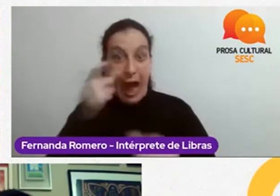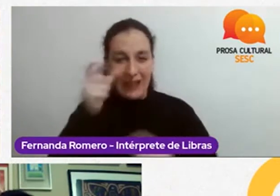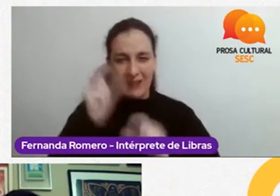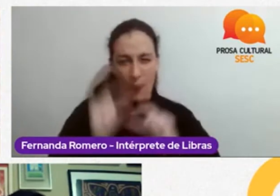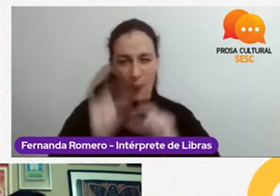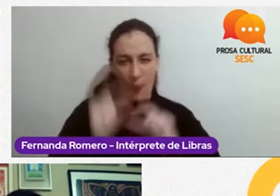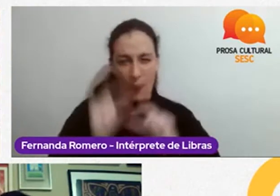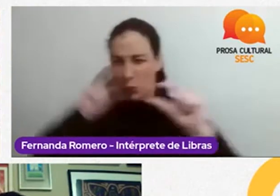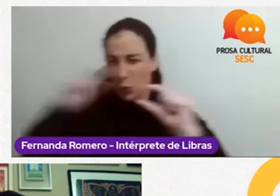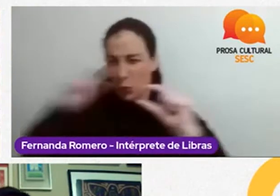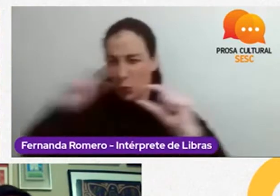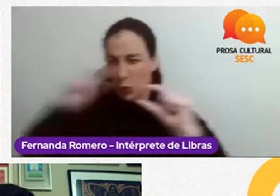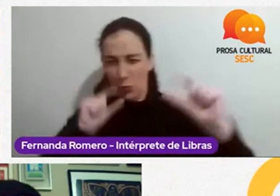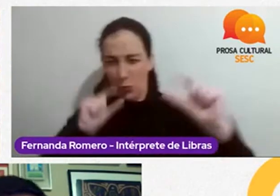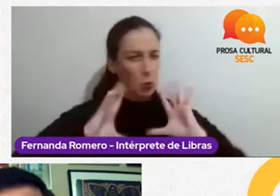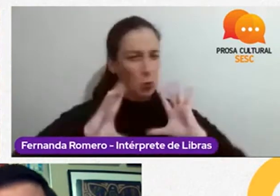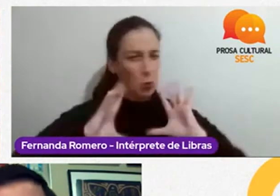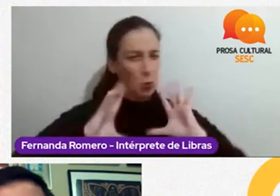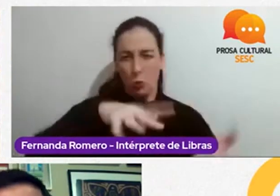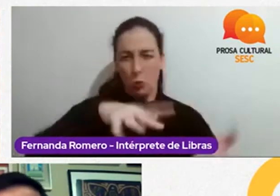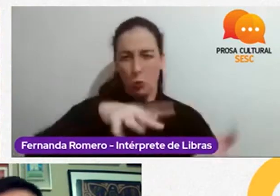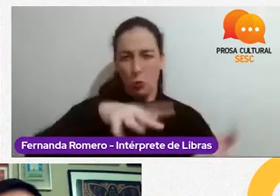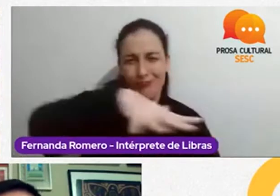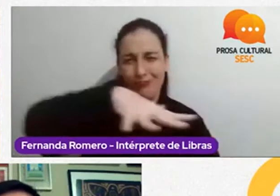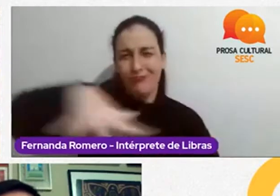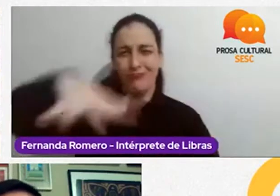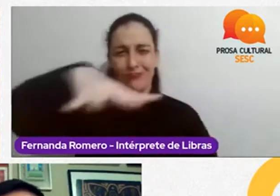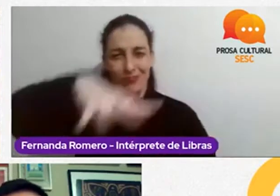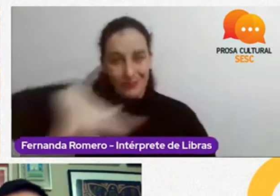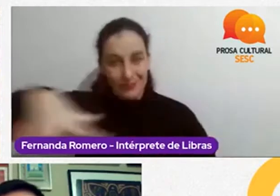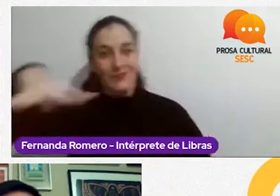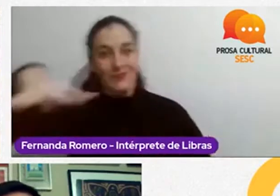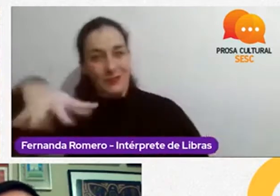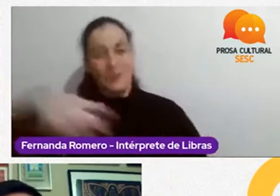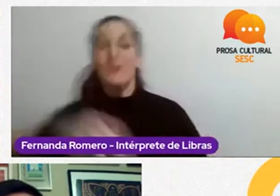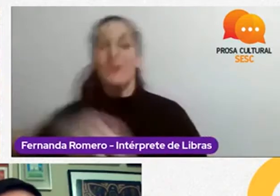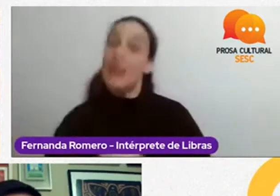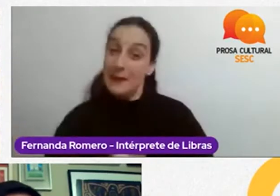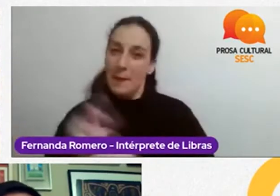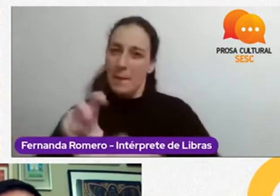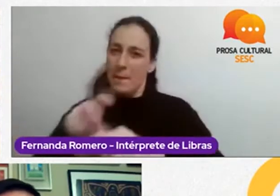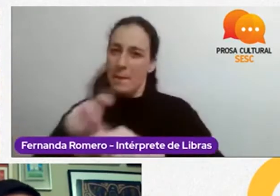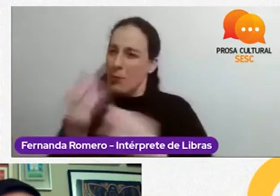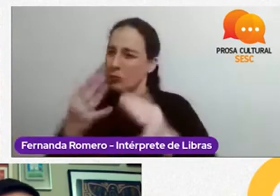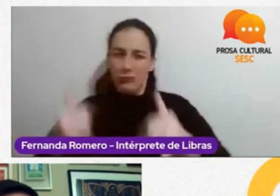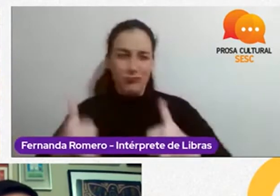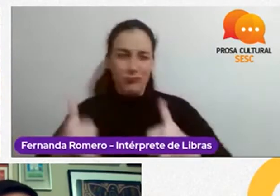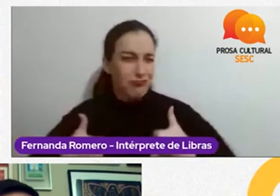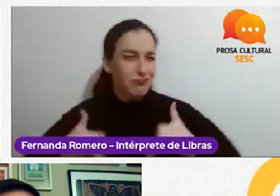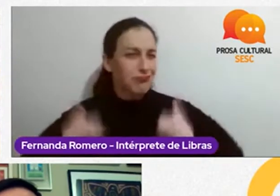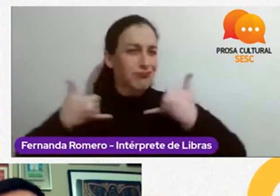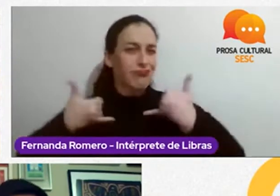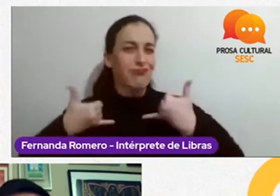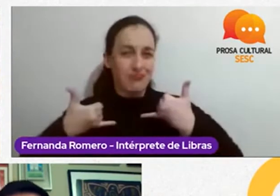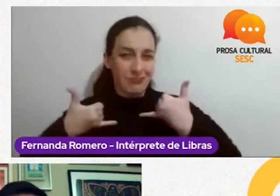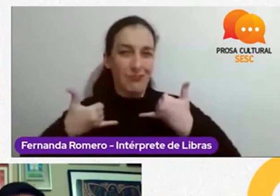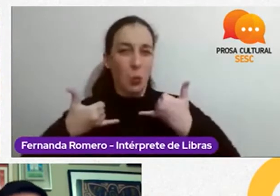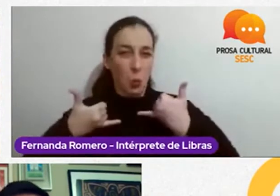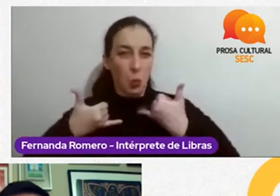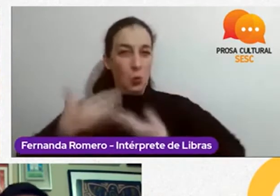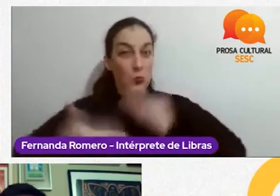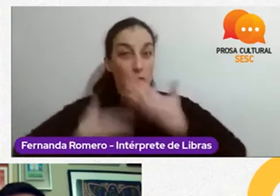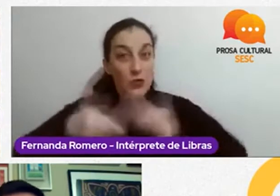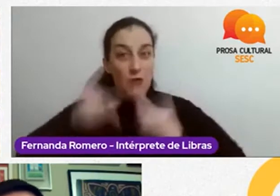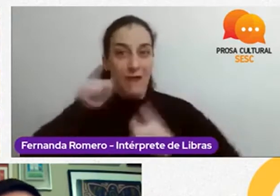cultura, da saúde, do esporte, do lazer. Então, é muita honra, é muito orgulho poder desenvolver esse